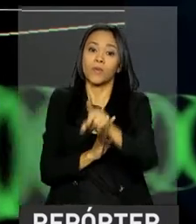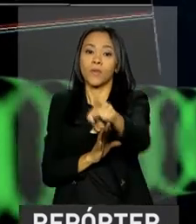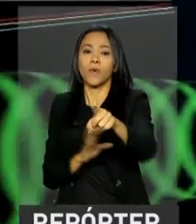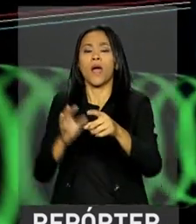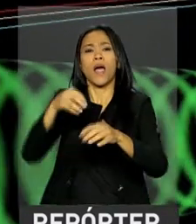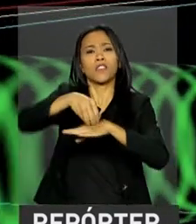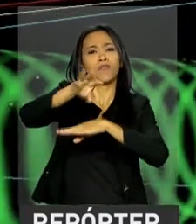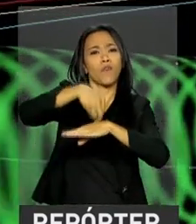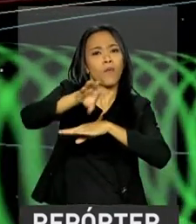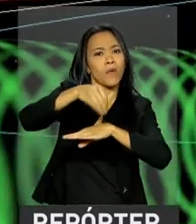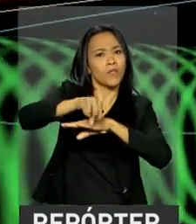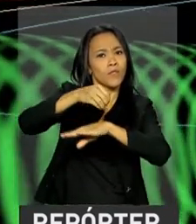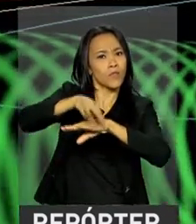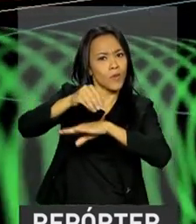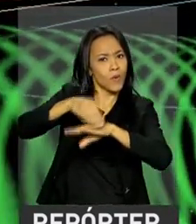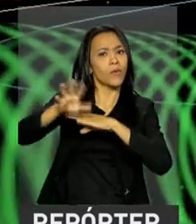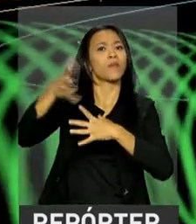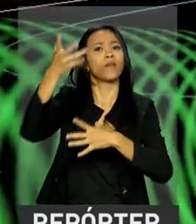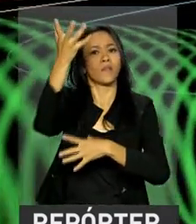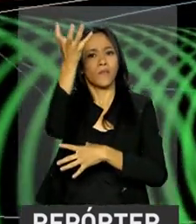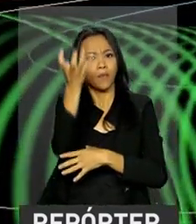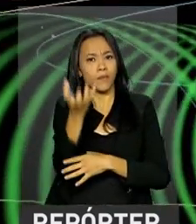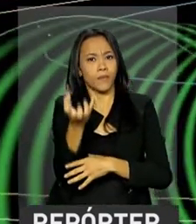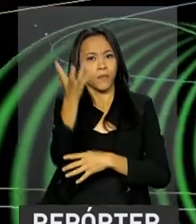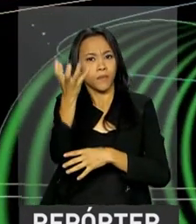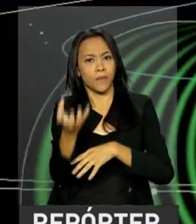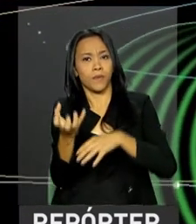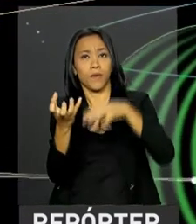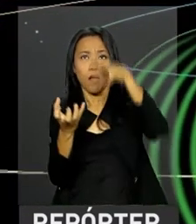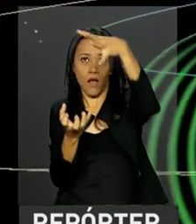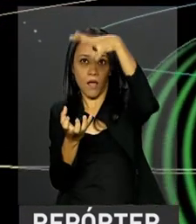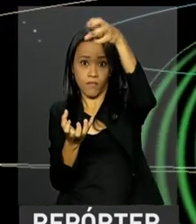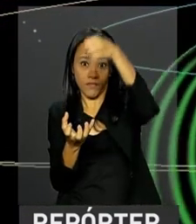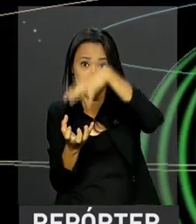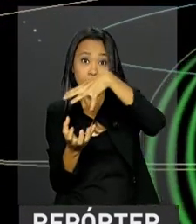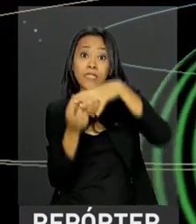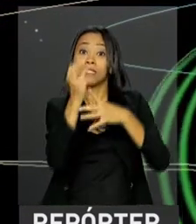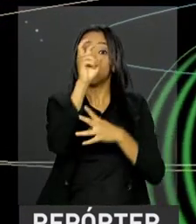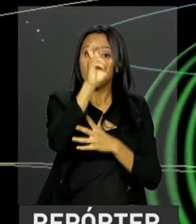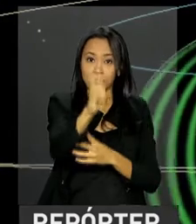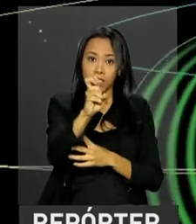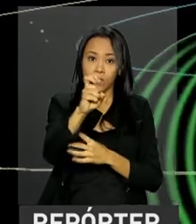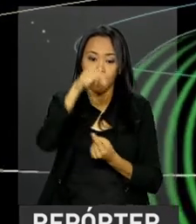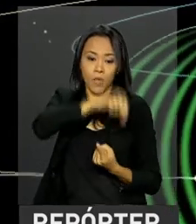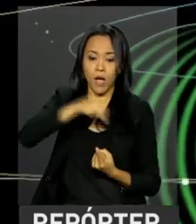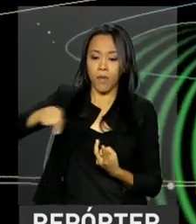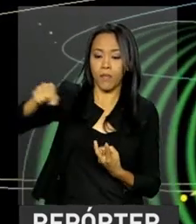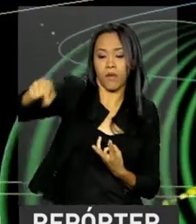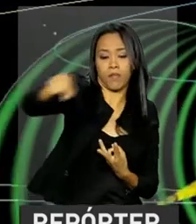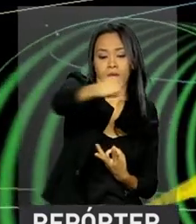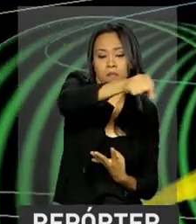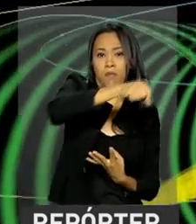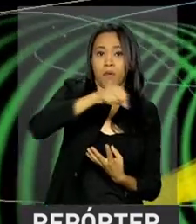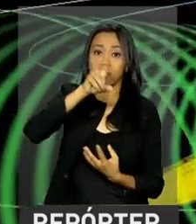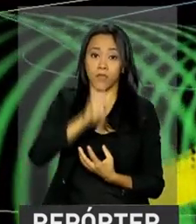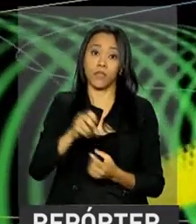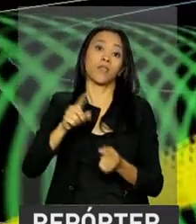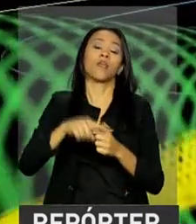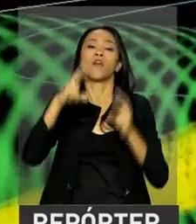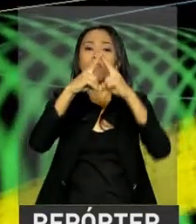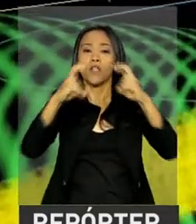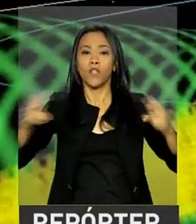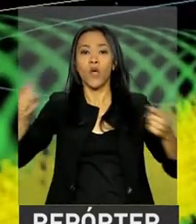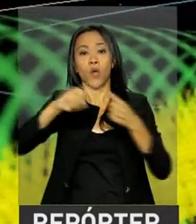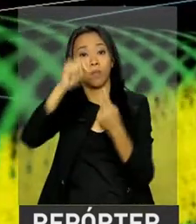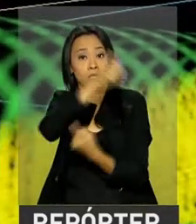dados de telemetria do satélite vão ser enviados para 5 estações espalhadas no país: Florianópolis, Rio